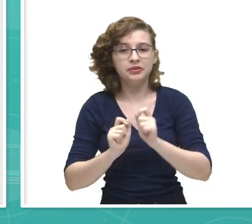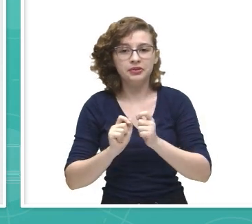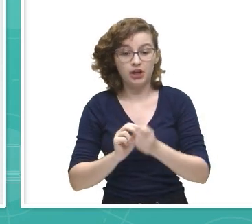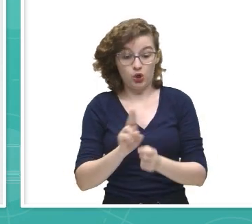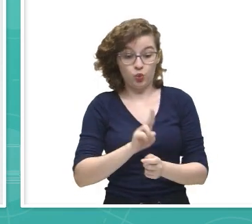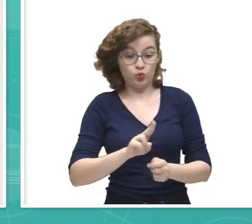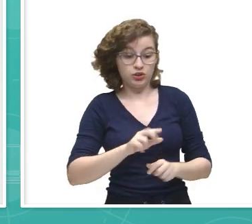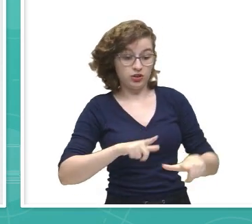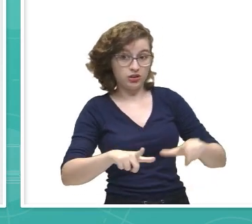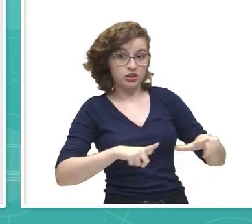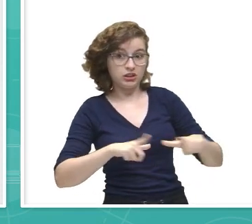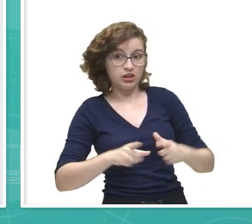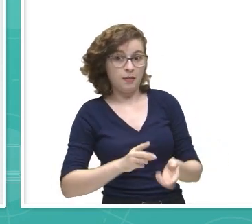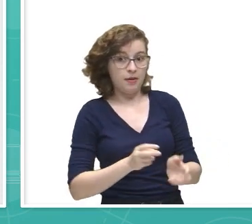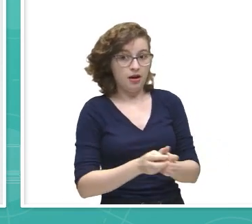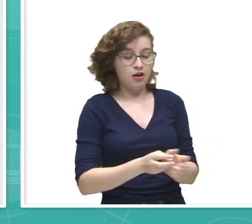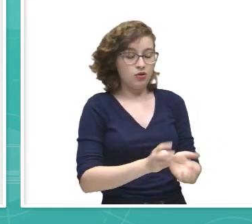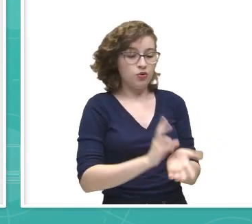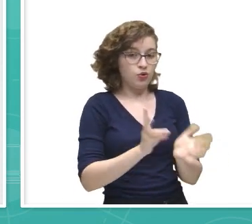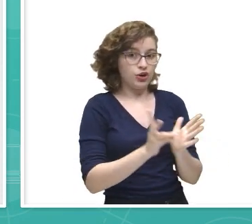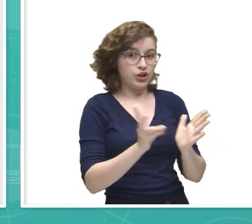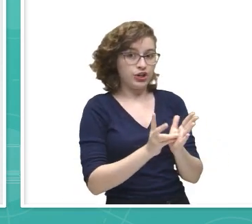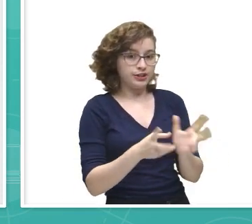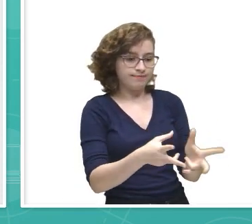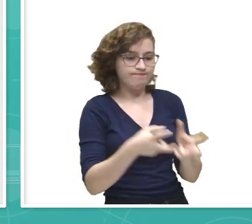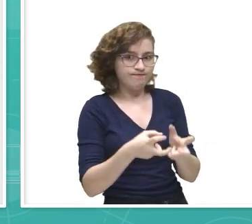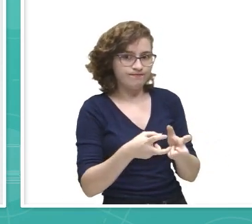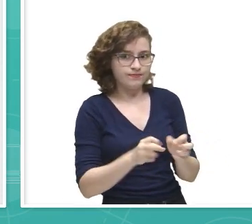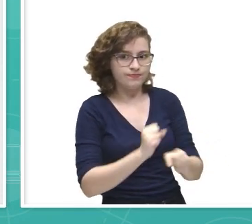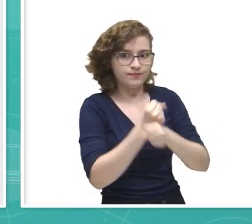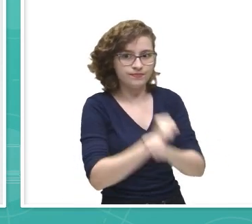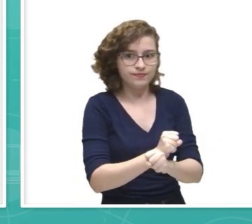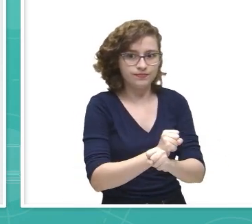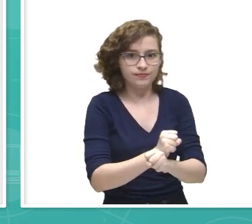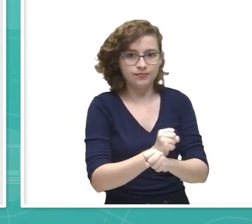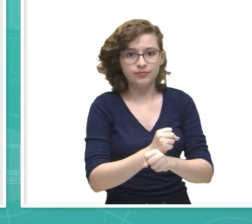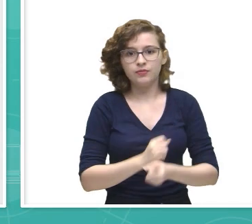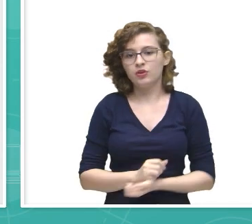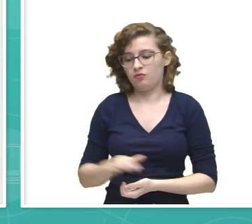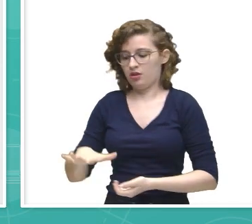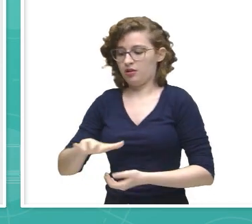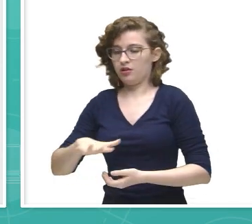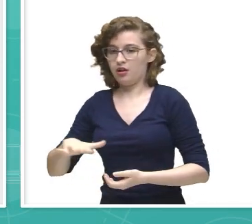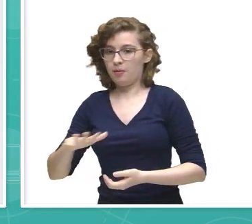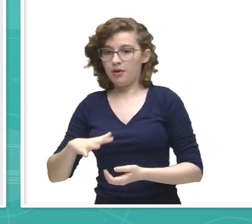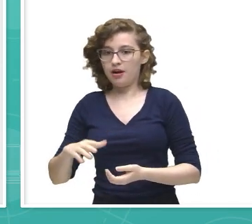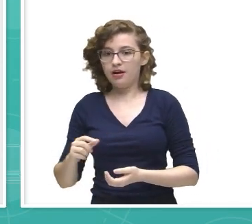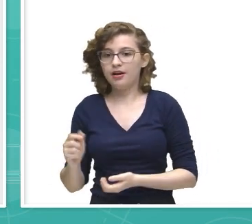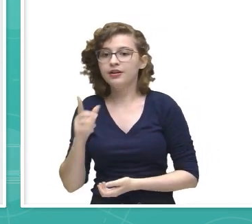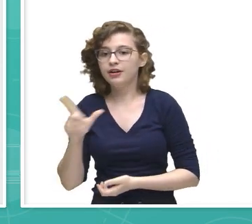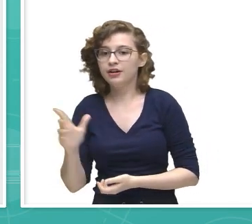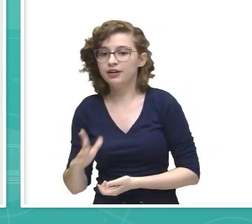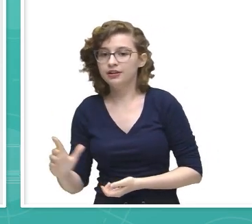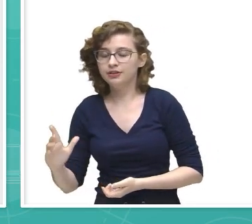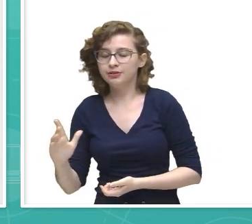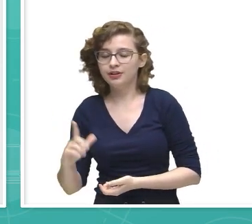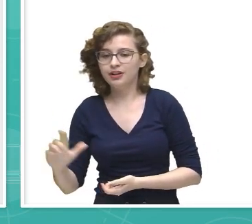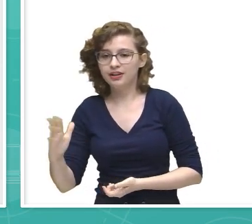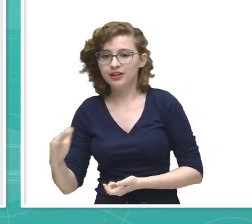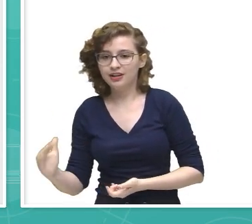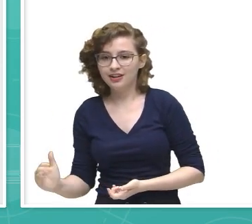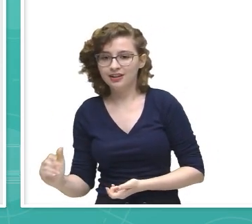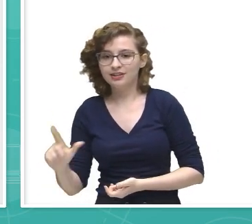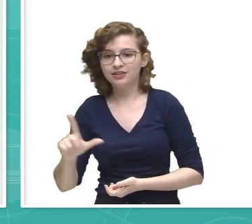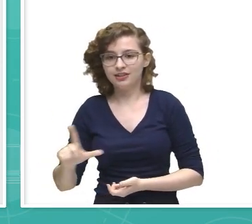mão de obra indígena escravizada, foram nomear algumas localidades do litoral, confirmando a existência do pau-brasil